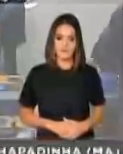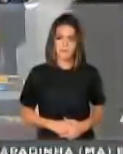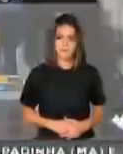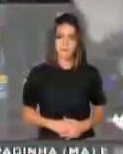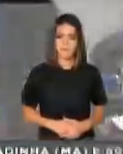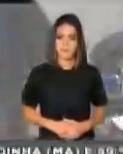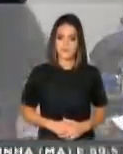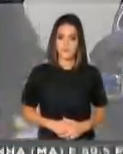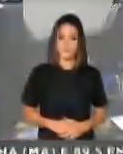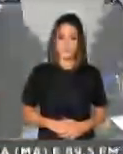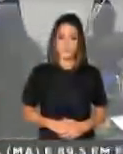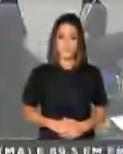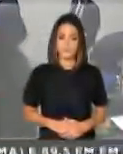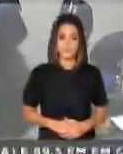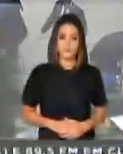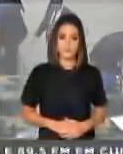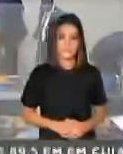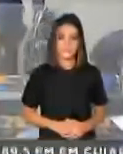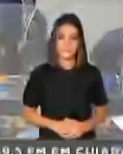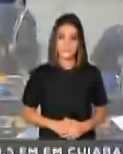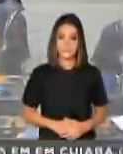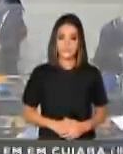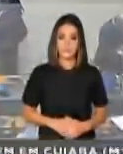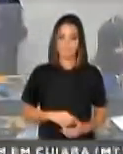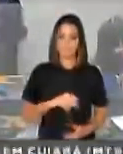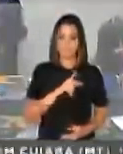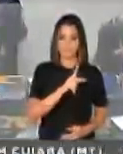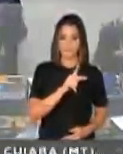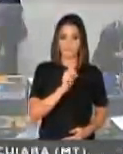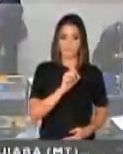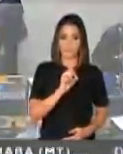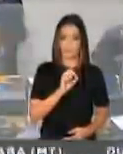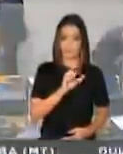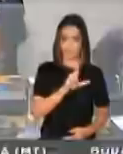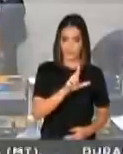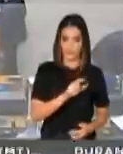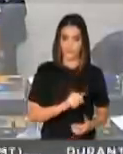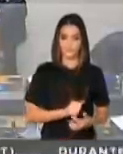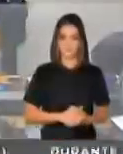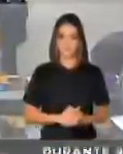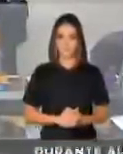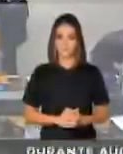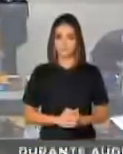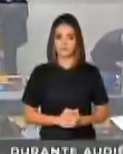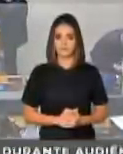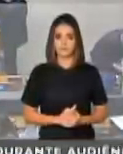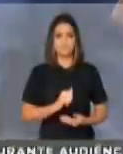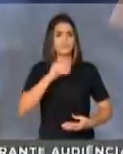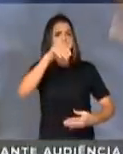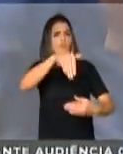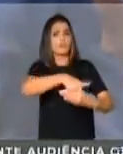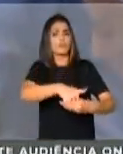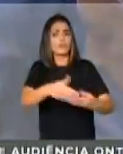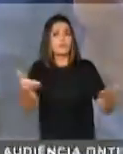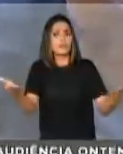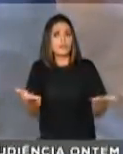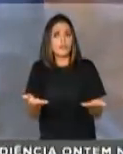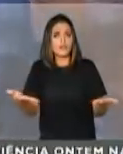senhor presidente. Pelo PSOL. Senhor presidente, essa votação é